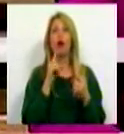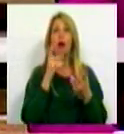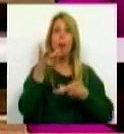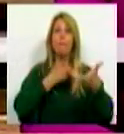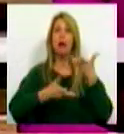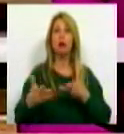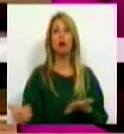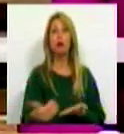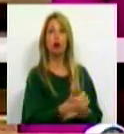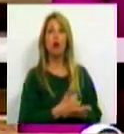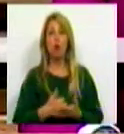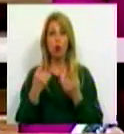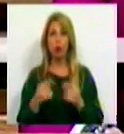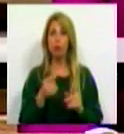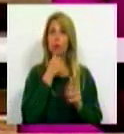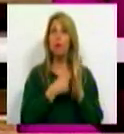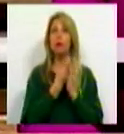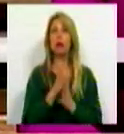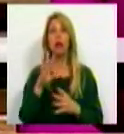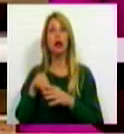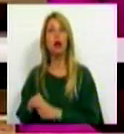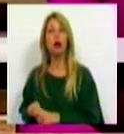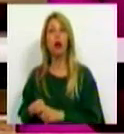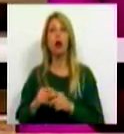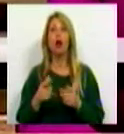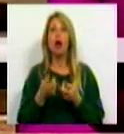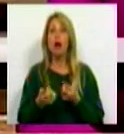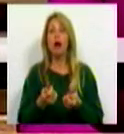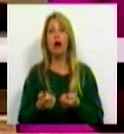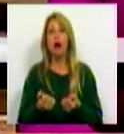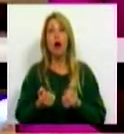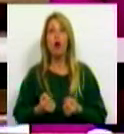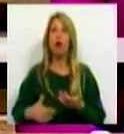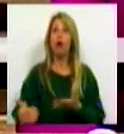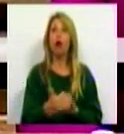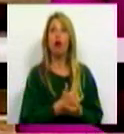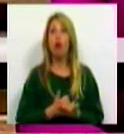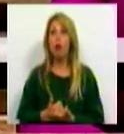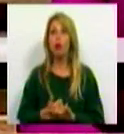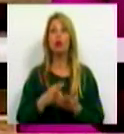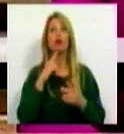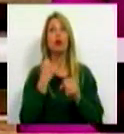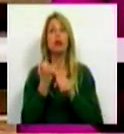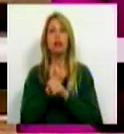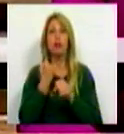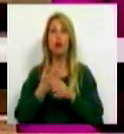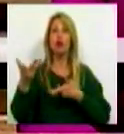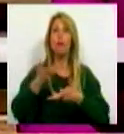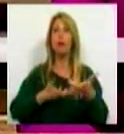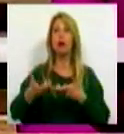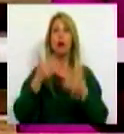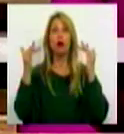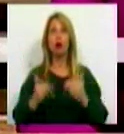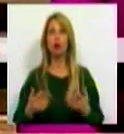de Recursos, reúne as medidas relativas à racionalização de recursos, alargamento da utilização de serviços partilhados, redução dos